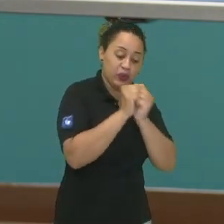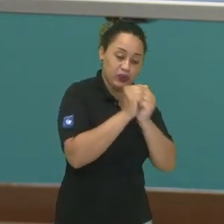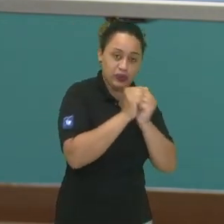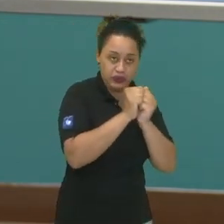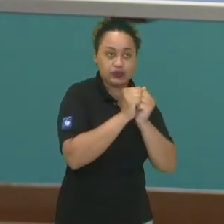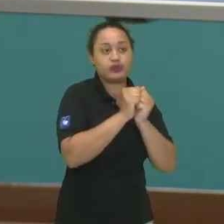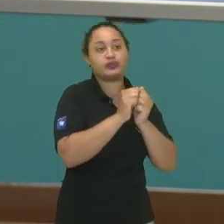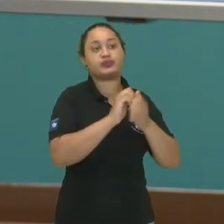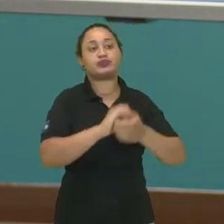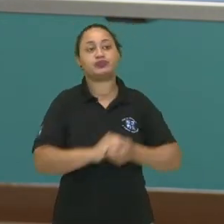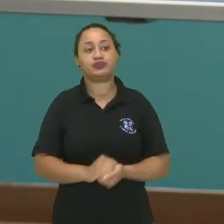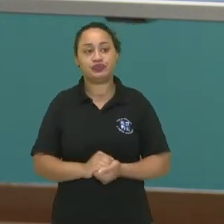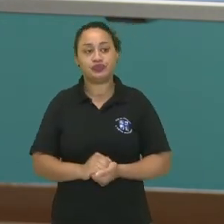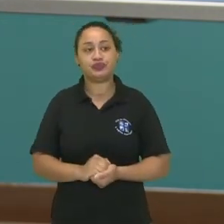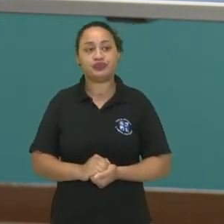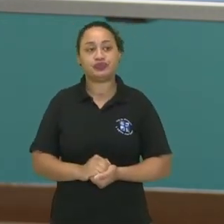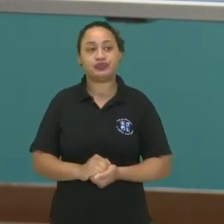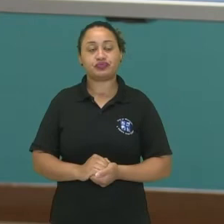ok?